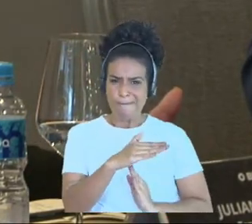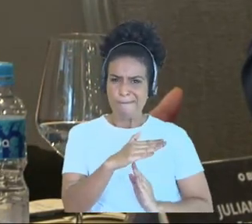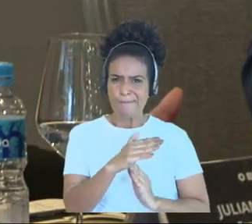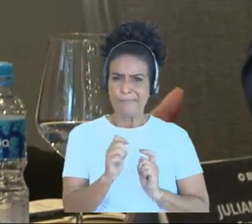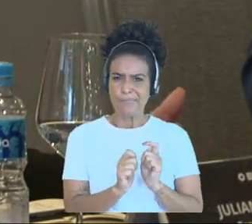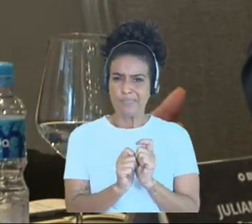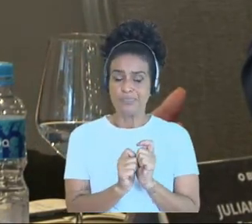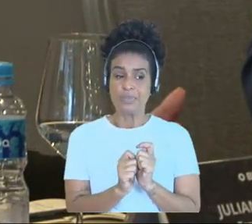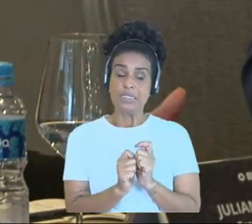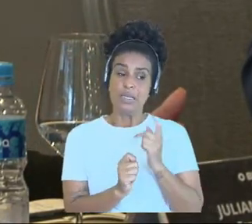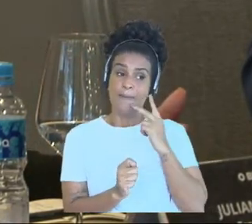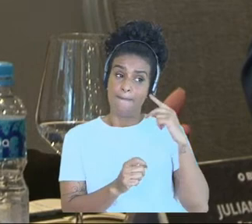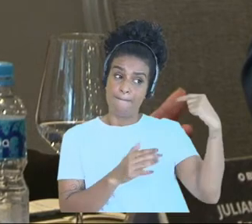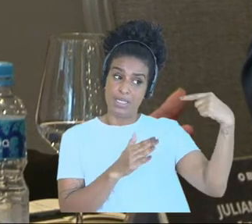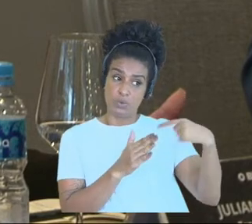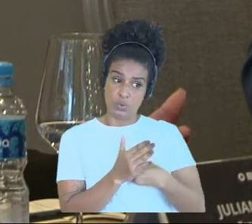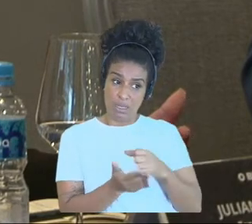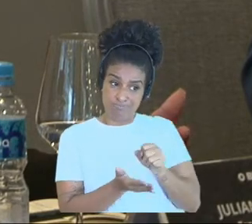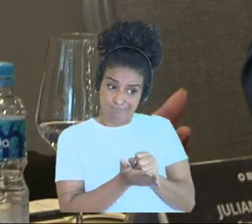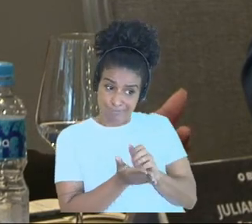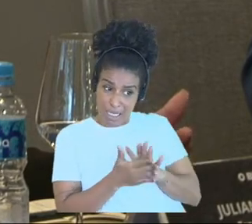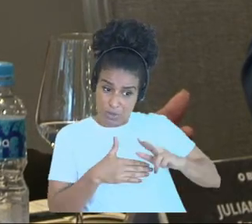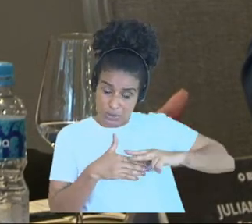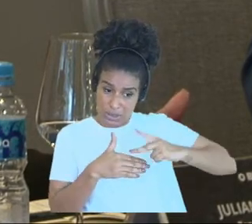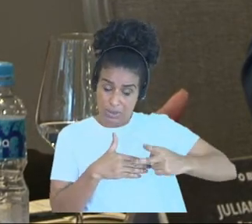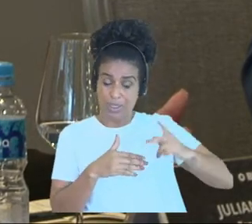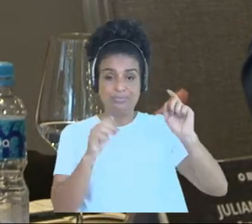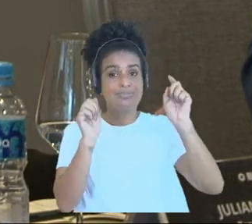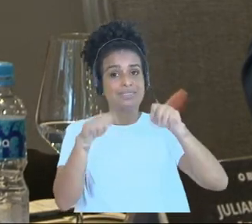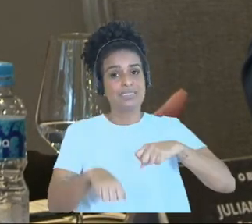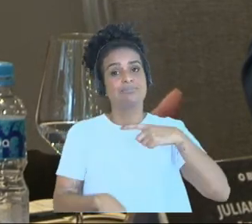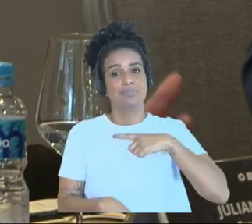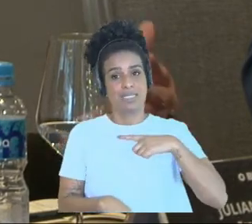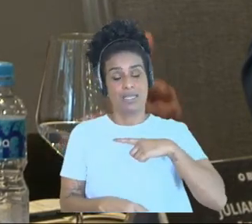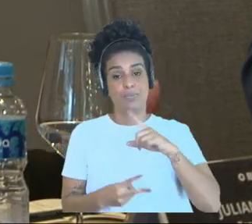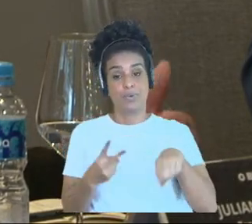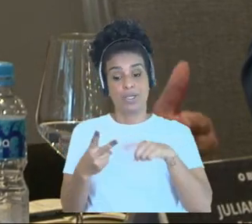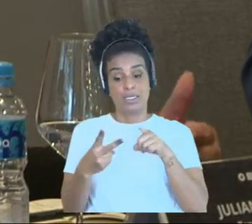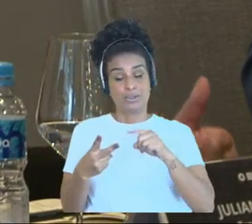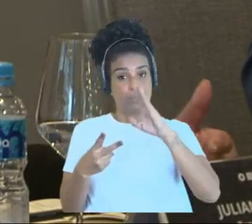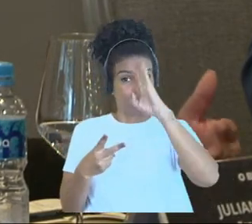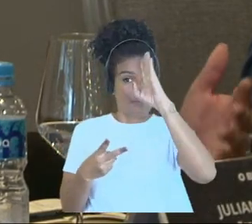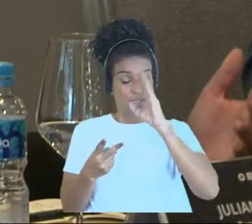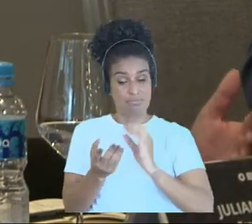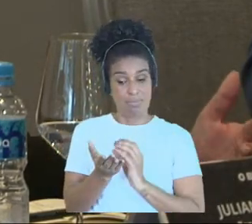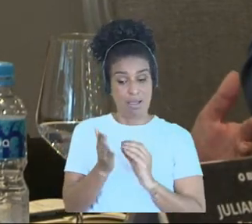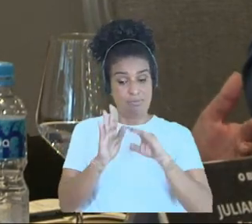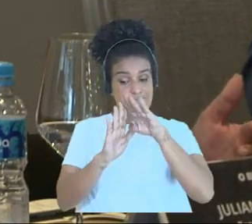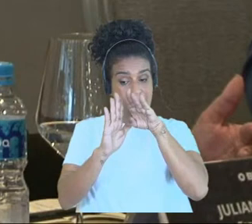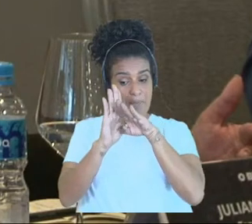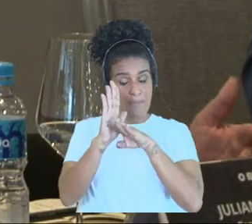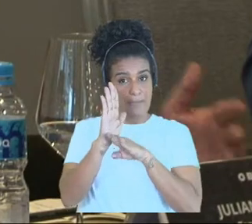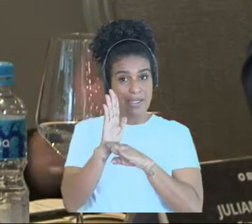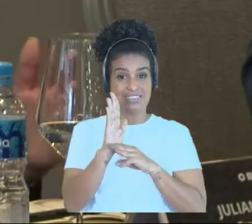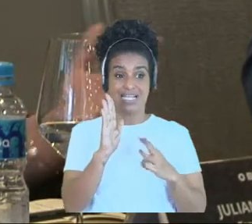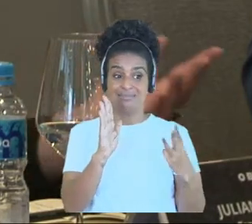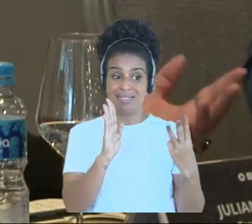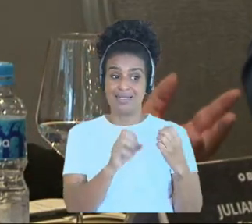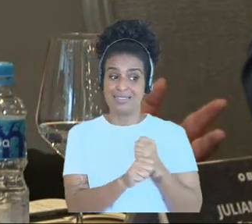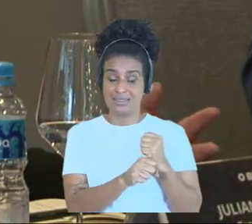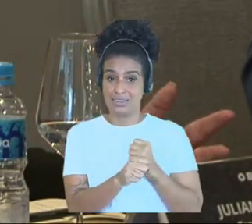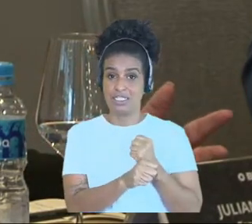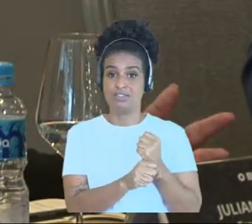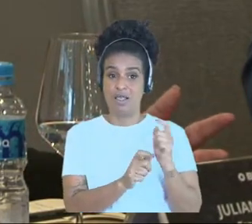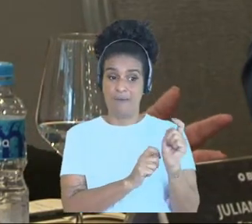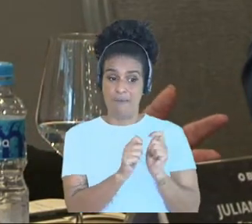perguntarem se isso tem muito impacto, eu vou dizer que tem, porque essa é a segunda maior despesa do nosso orçamento. E nós estamos segurando ela há cerca de 3 anos. Uma hora isso vai